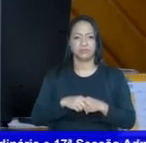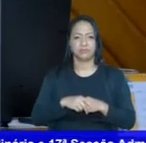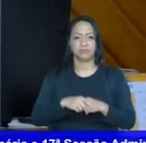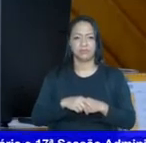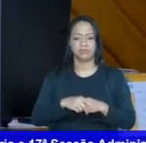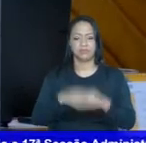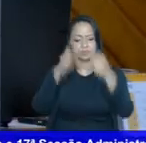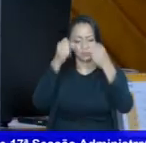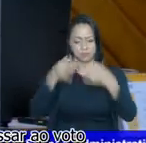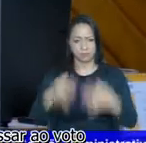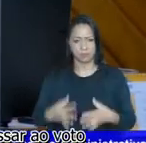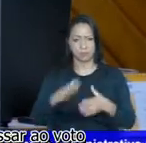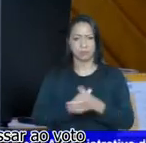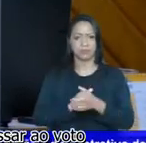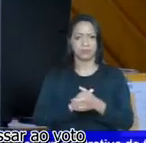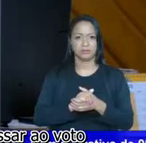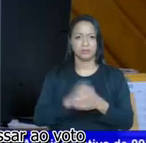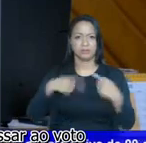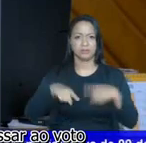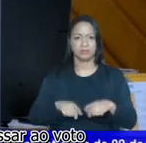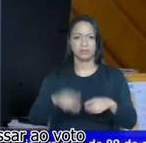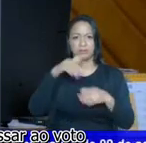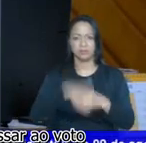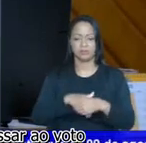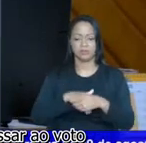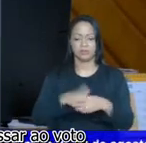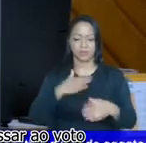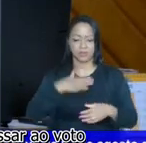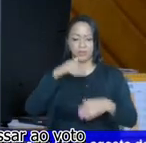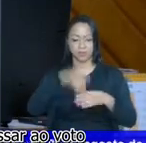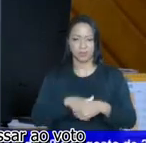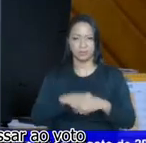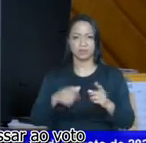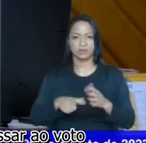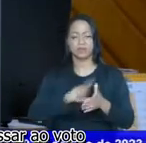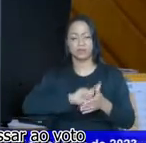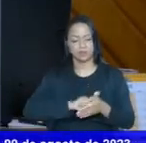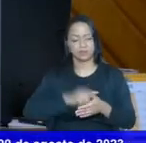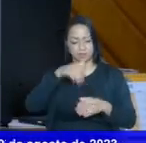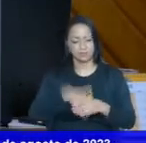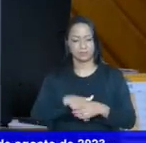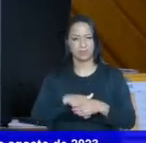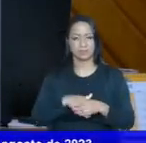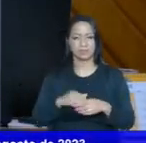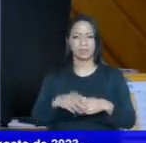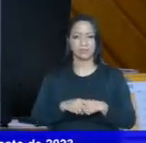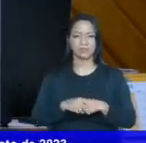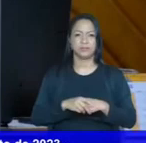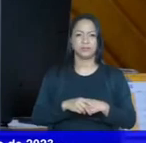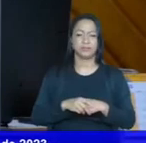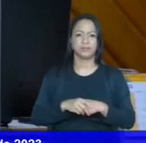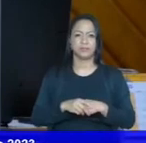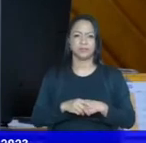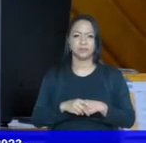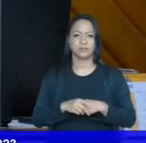breve introdução e passo, então, ao voto propriamente dito. Mas, antes de passar ao voto,